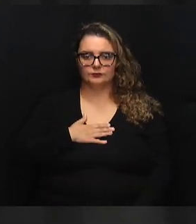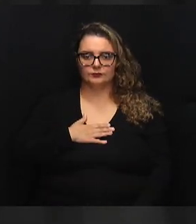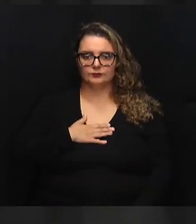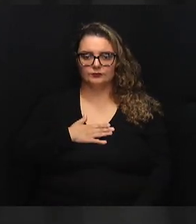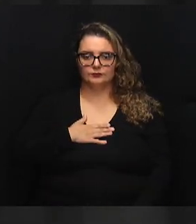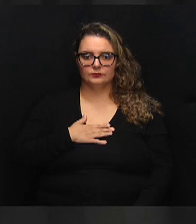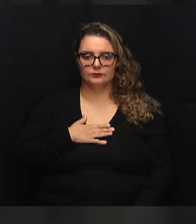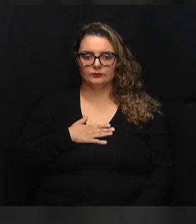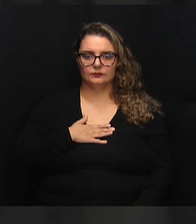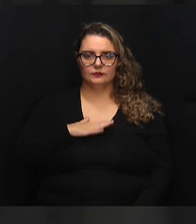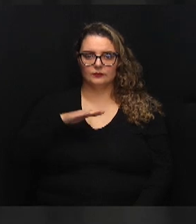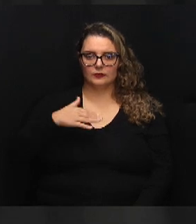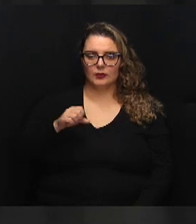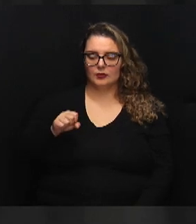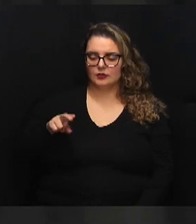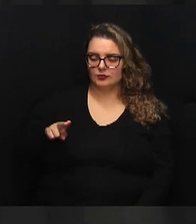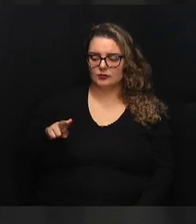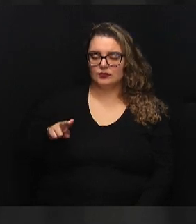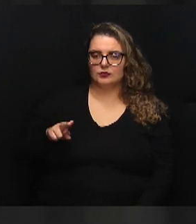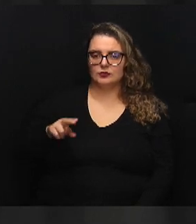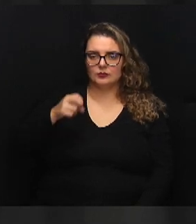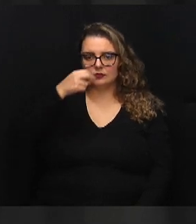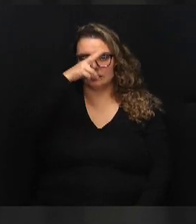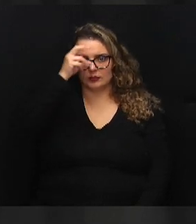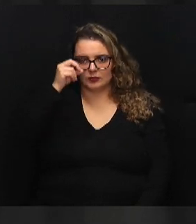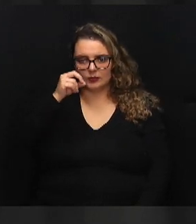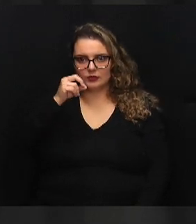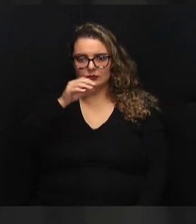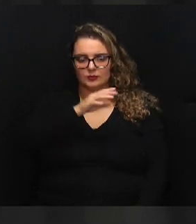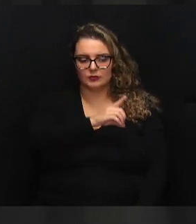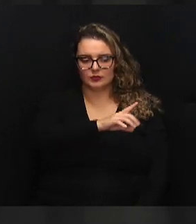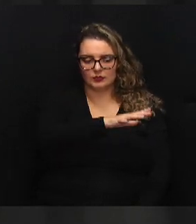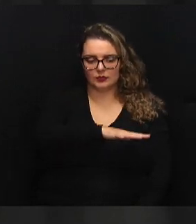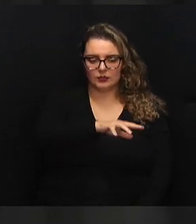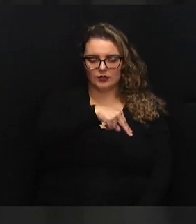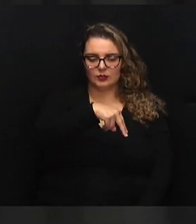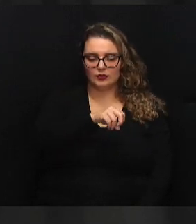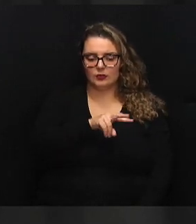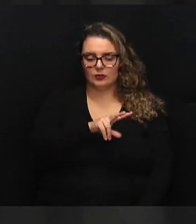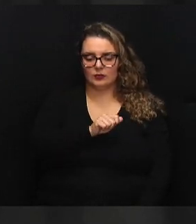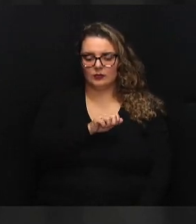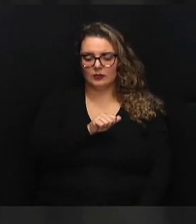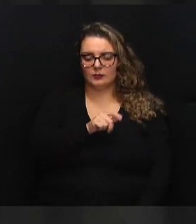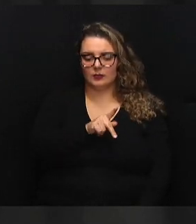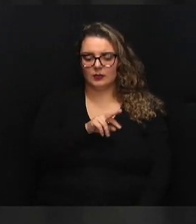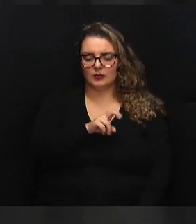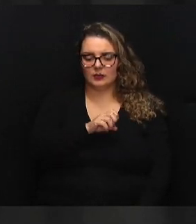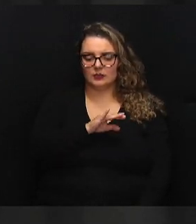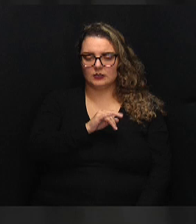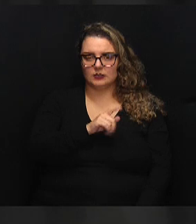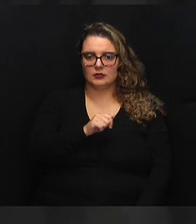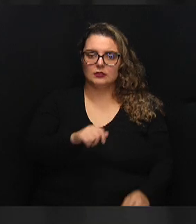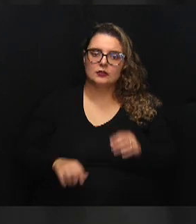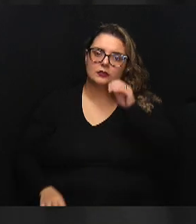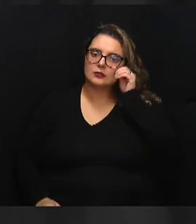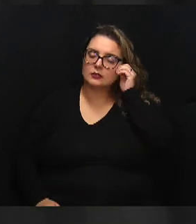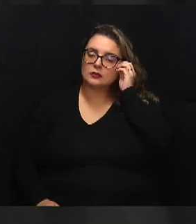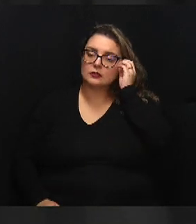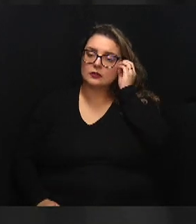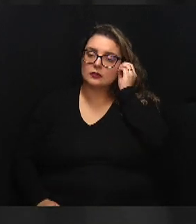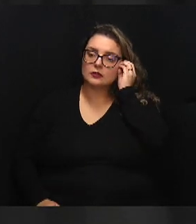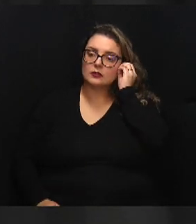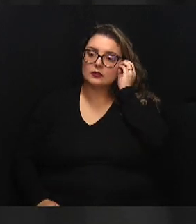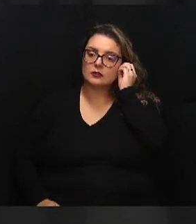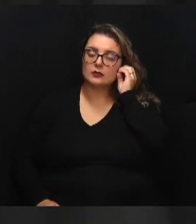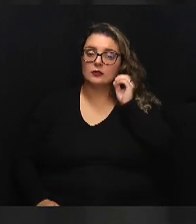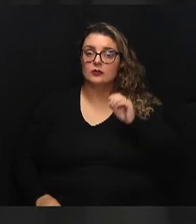quando eu era subprefeito do distrito de Nova Aparecida, eu aprendi que você tem que andar com as suas próprias pernas, ou quando você